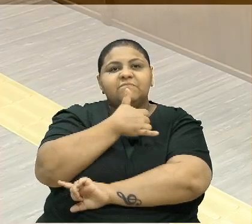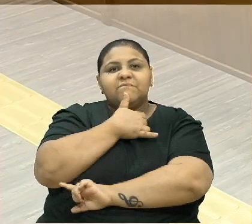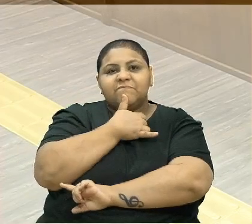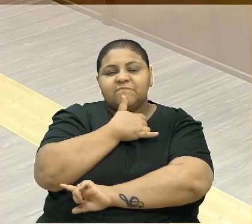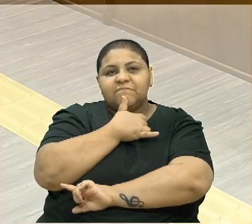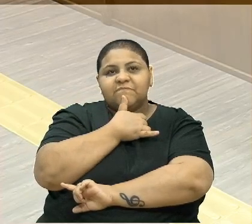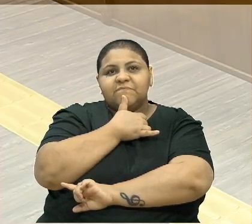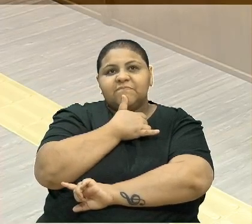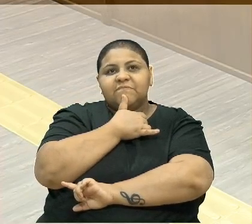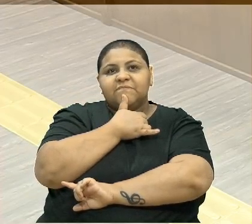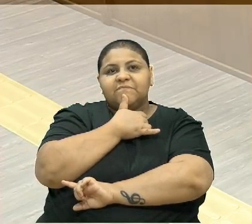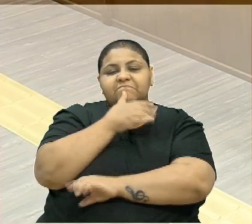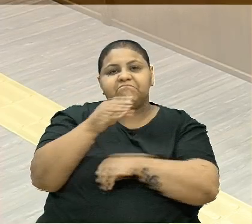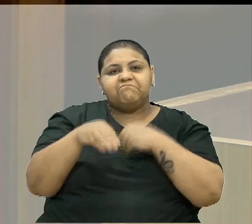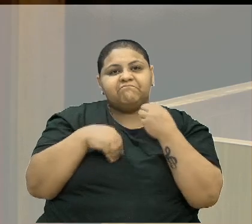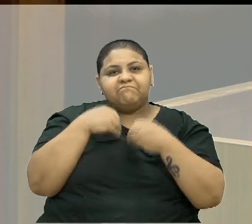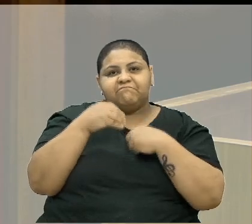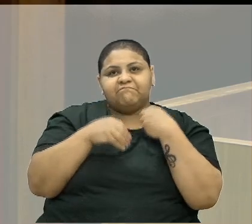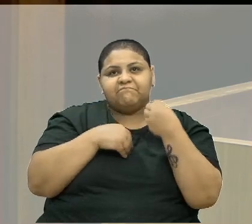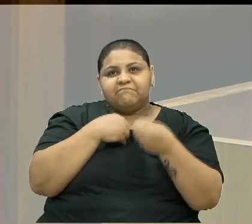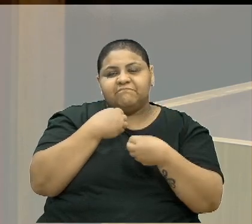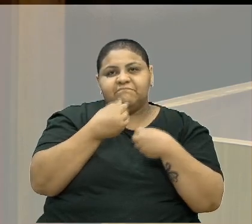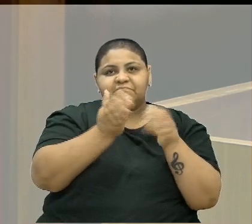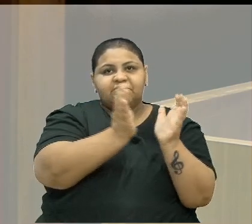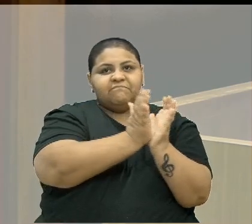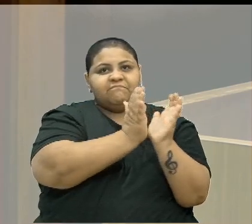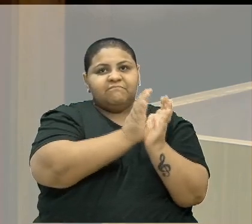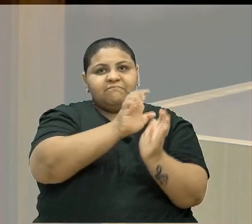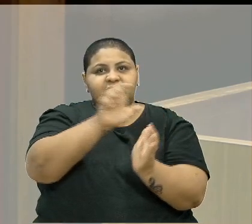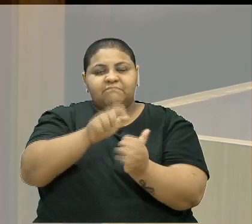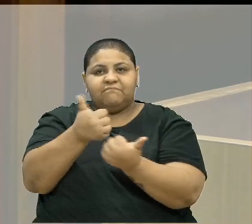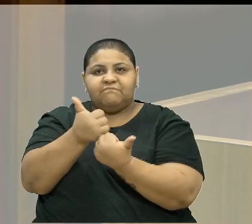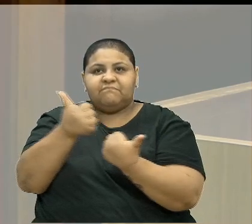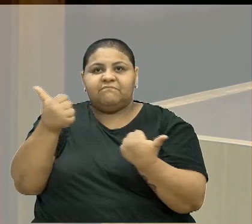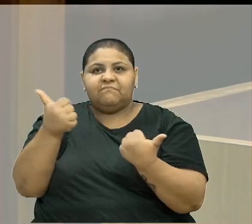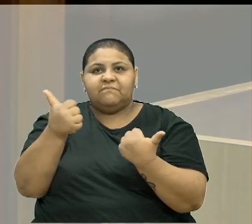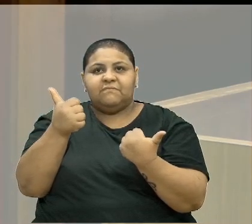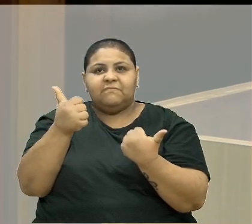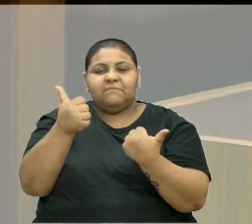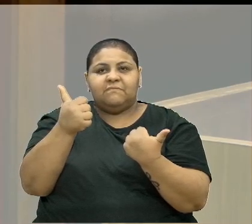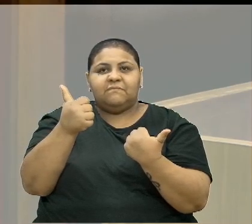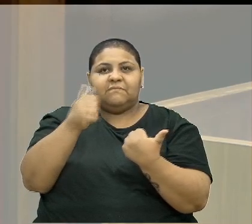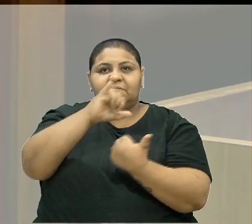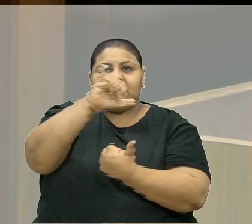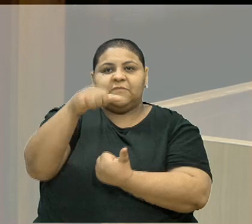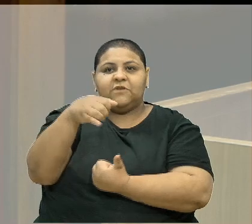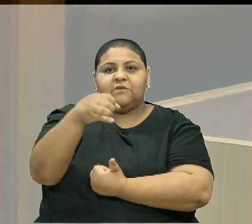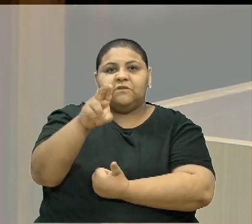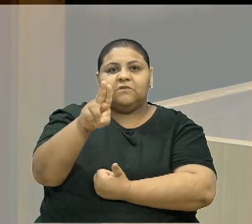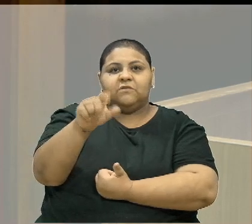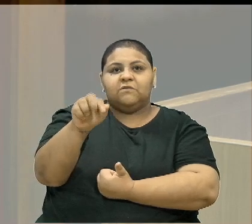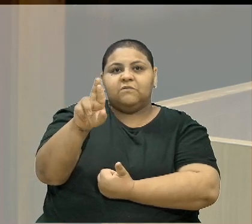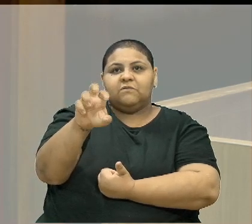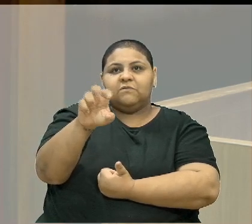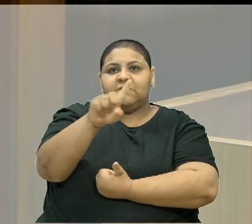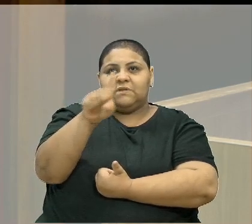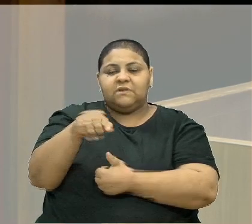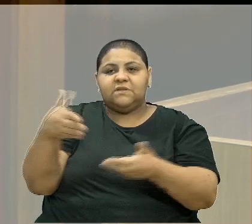as minhas condolências ao meu querido ex-assessor Paproski, Juarez Paproski, que acaba de nos